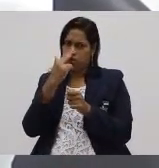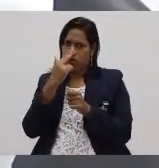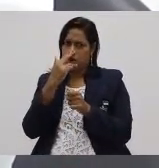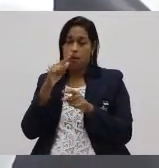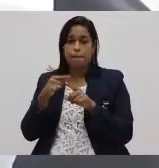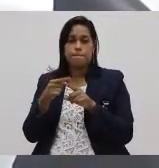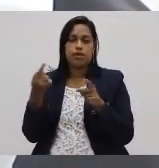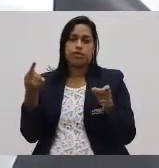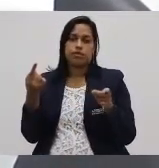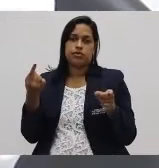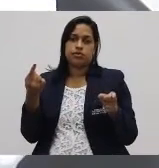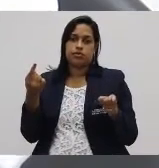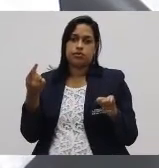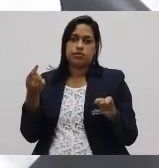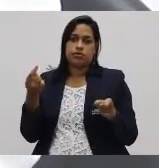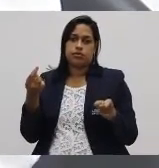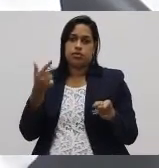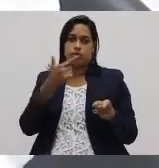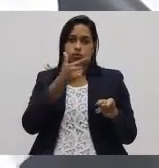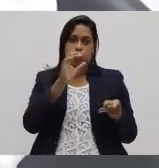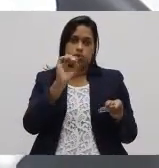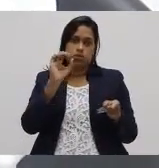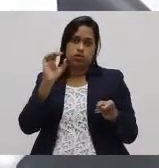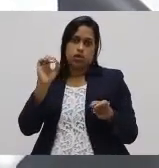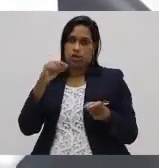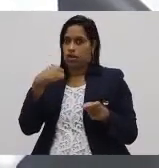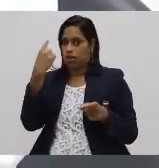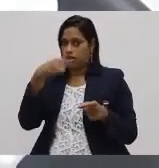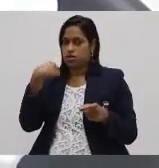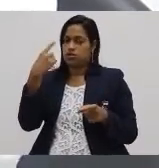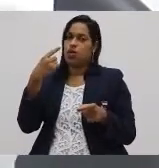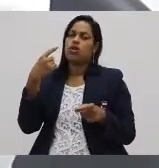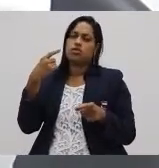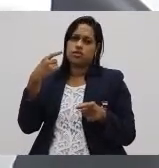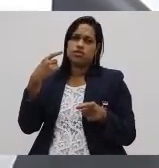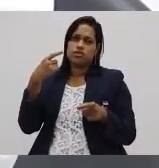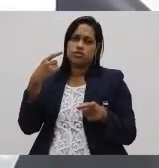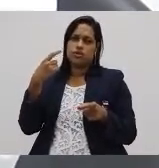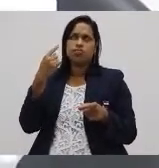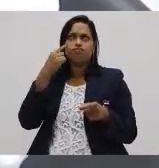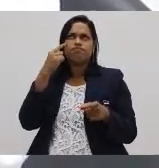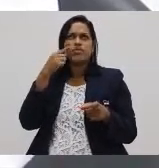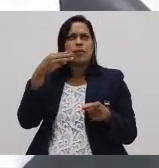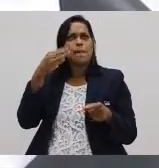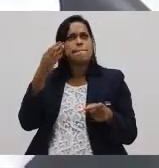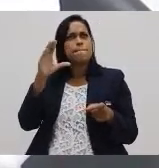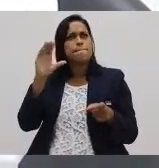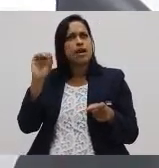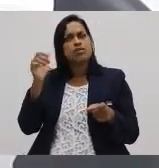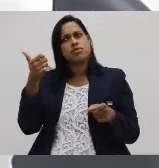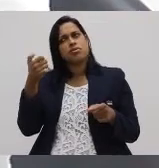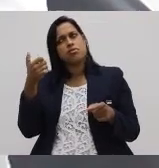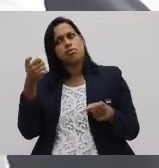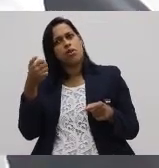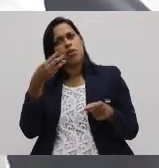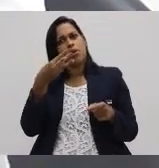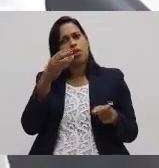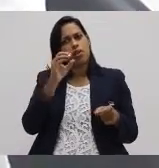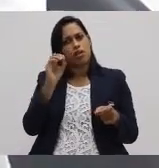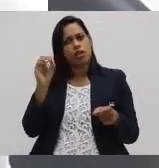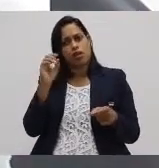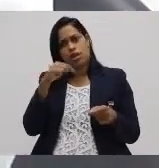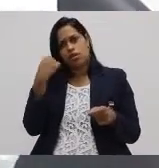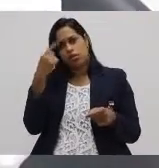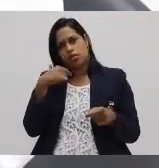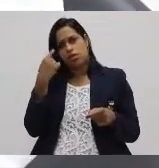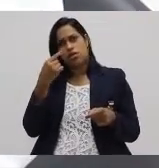mas usei 200 horas homens. Então, chegou em março, eu produzi 1000 tampas, levei 300 horas